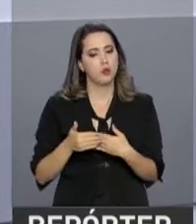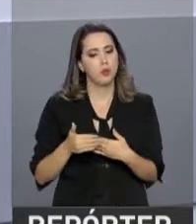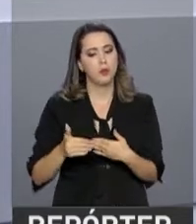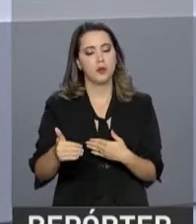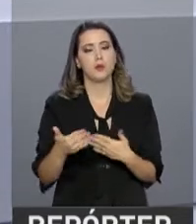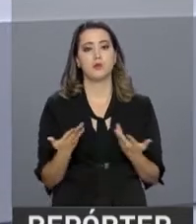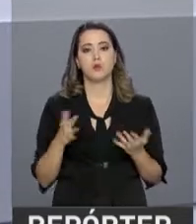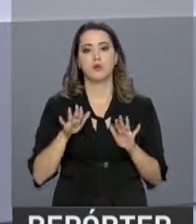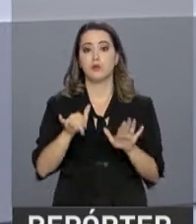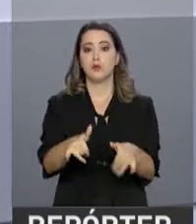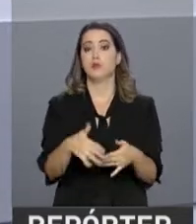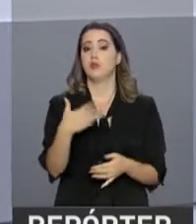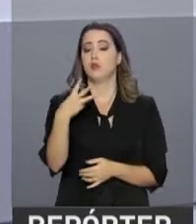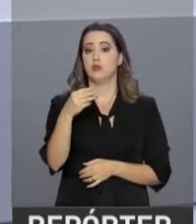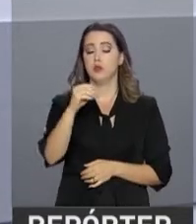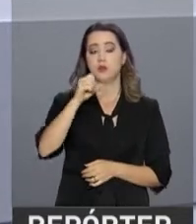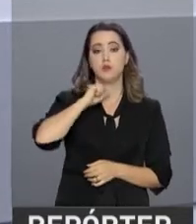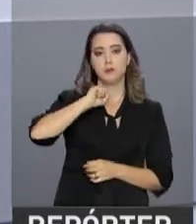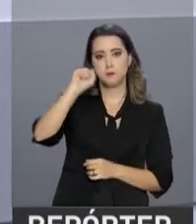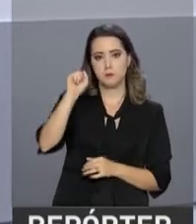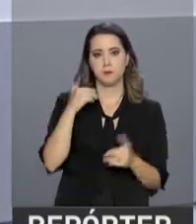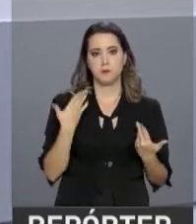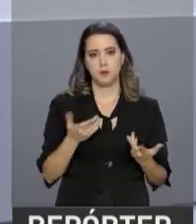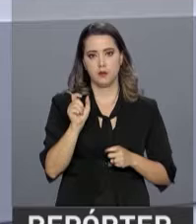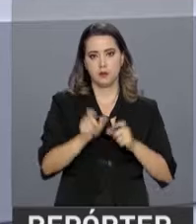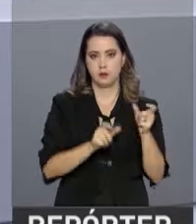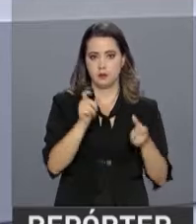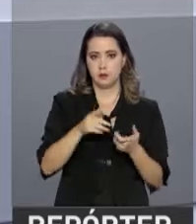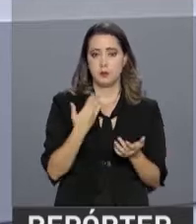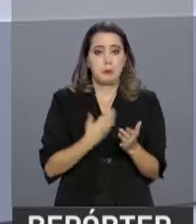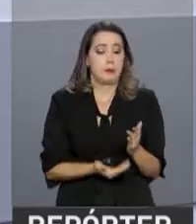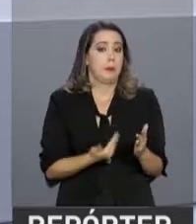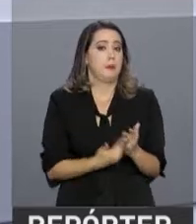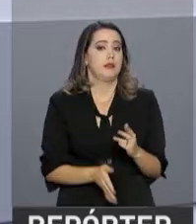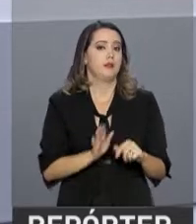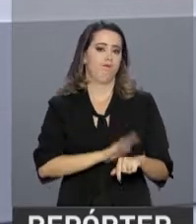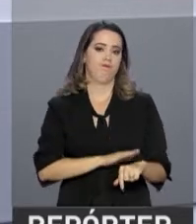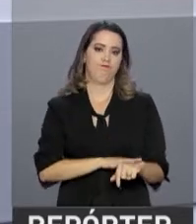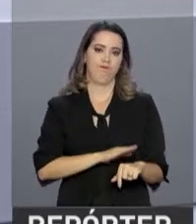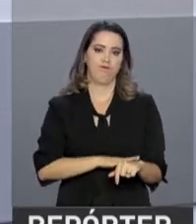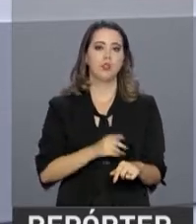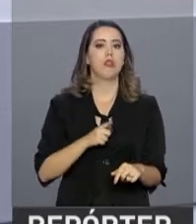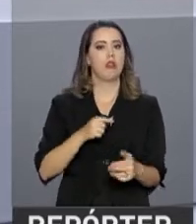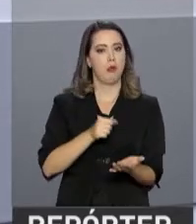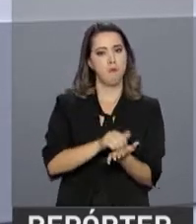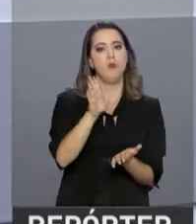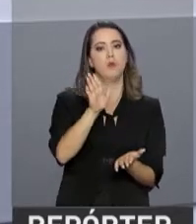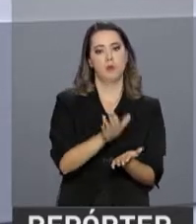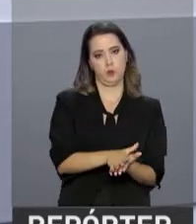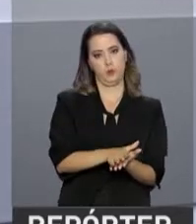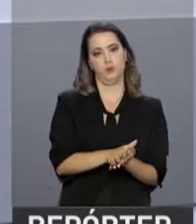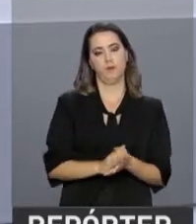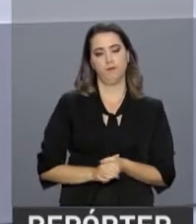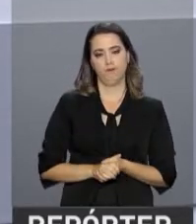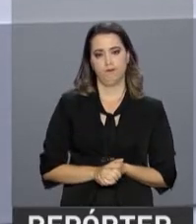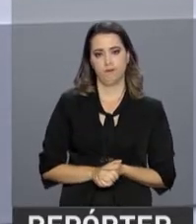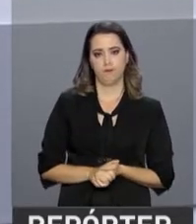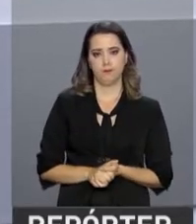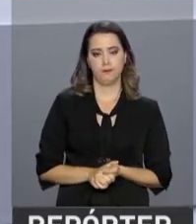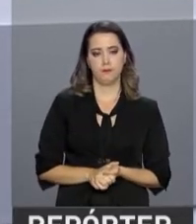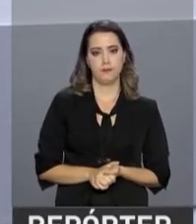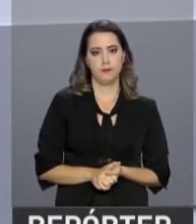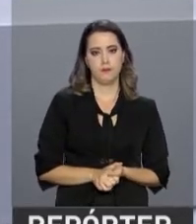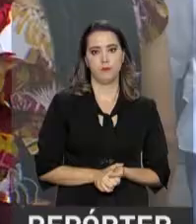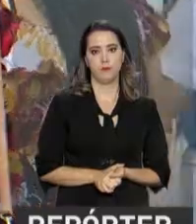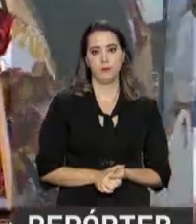estipulado que termina no fim do mês no próximo dia 30 os contribuintes que perderem o prazo estão sujeitos ao pagamento de multa